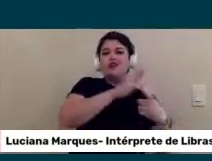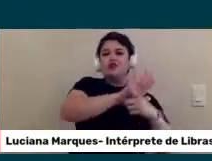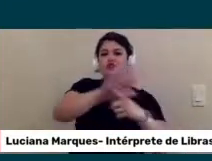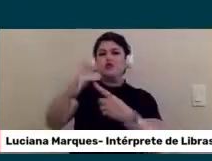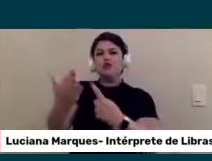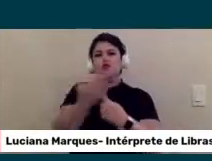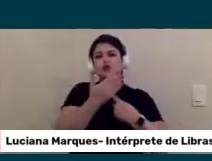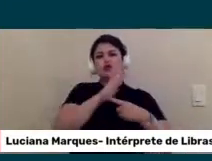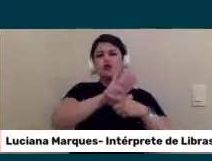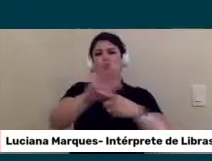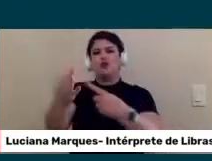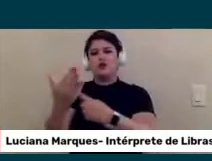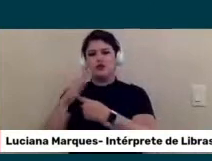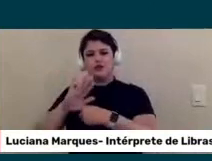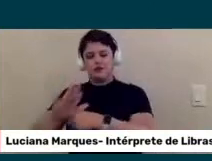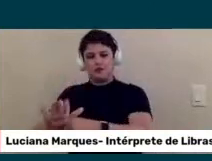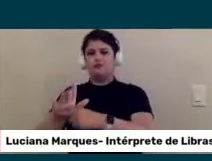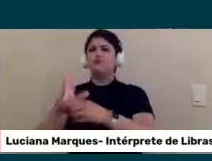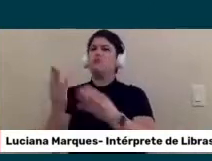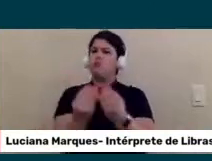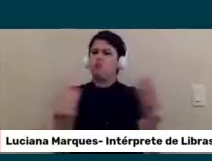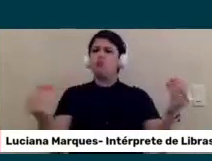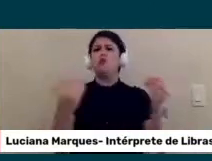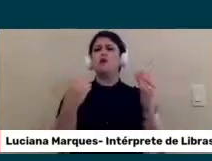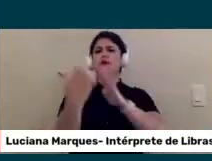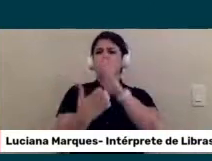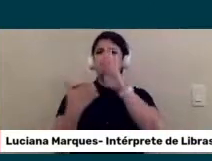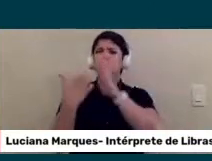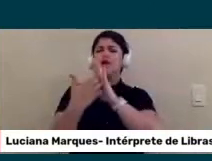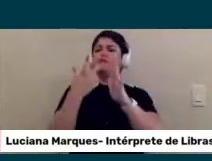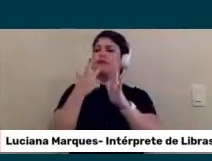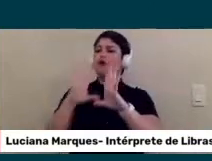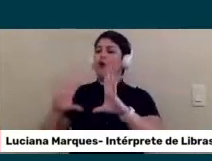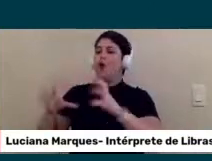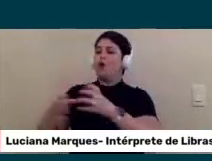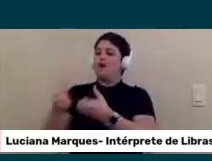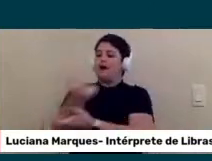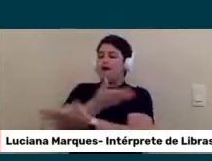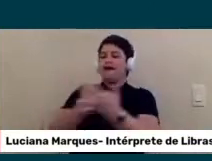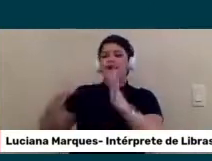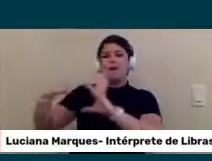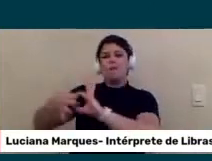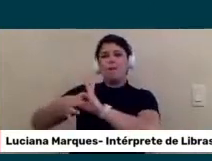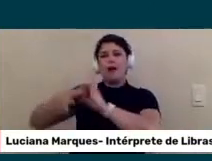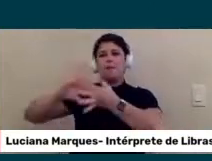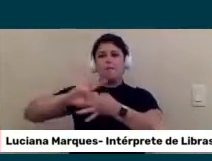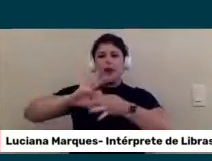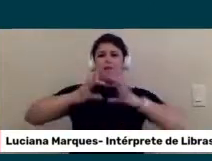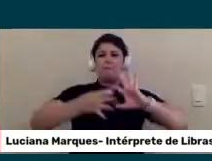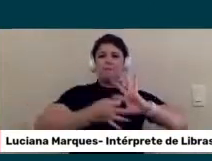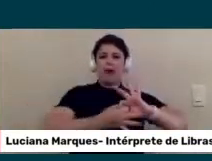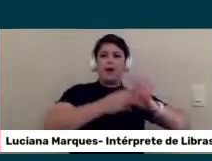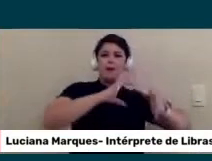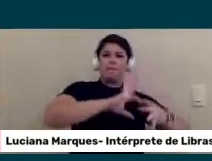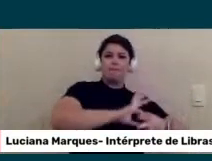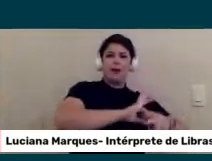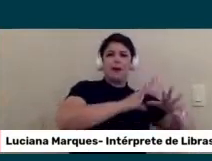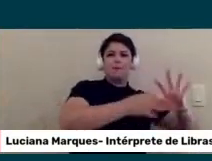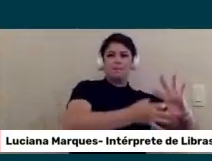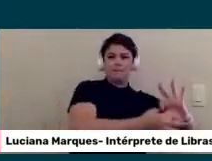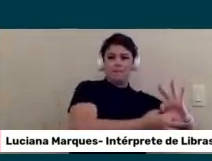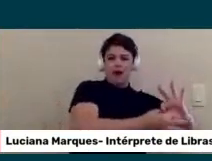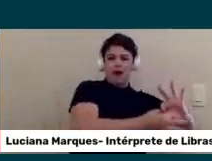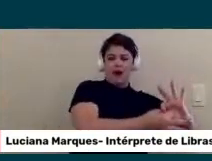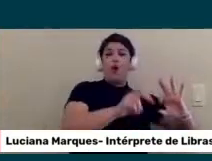né, em que muitas empresas têm trabalhado nesse conceito de comunidades integradas, que você começa a criar ou romper um pouco